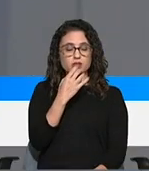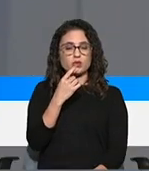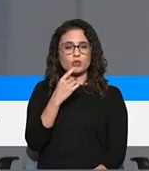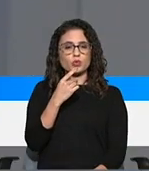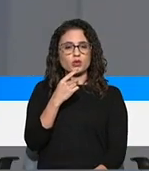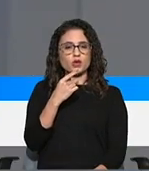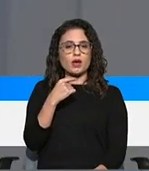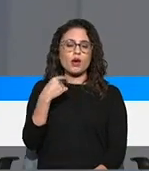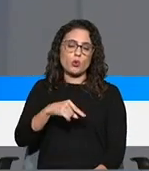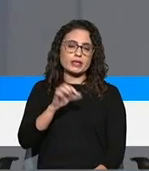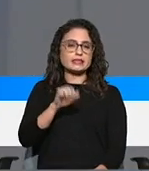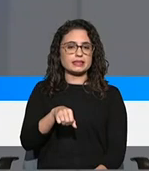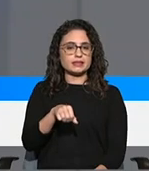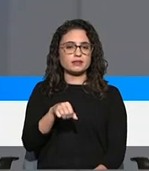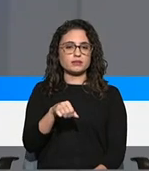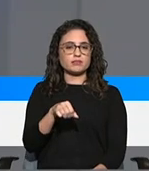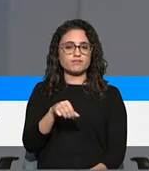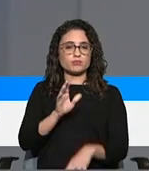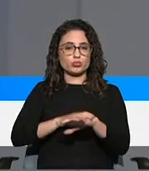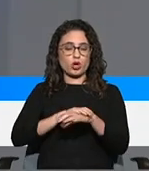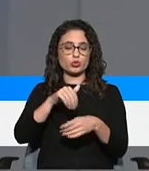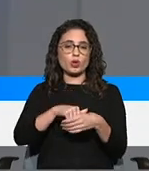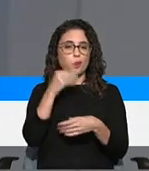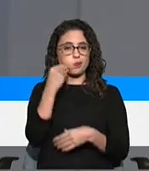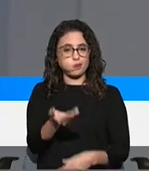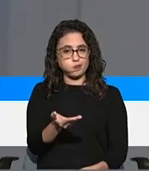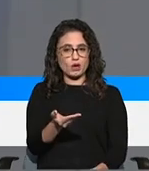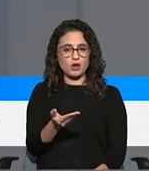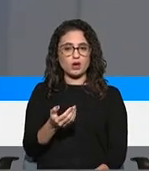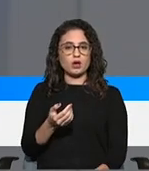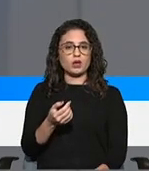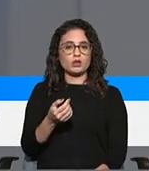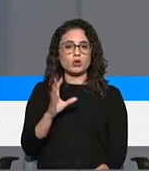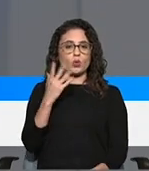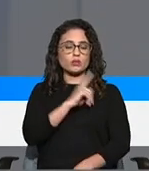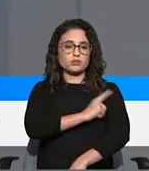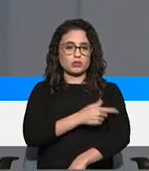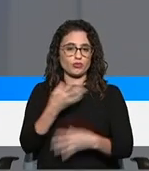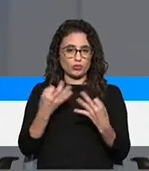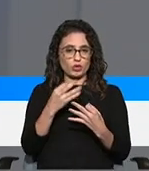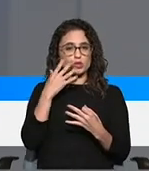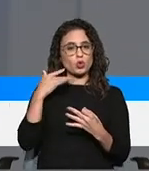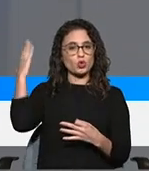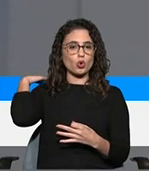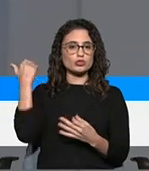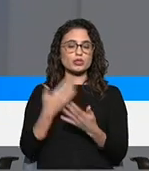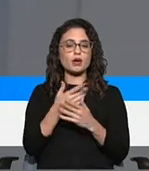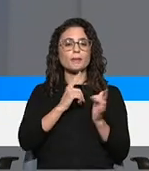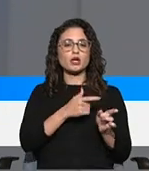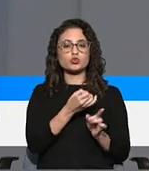dos do contexto em que o próprio o colocou quando da tomada de Poo António Costa em março de 2022